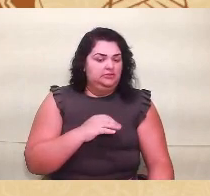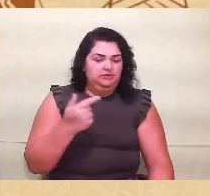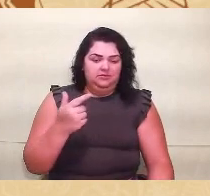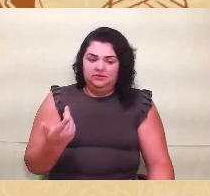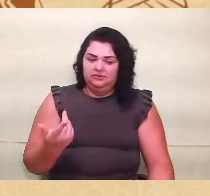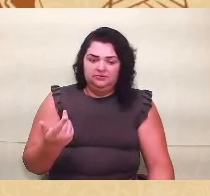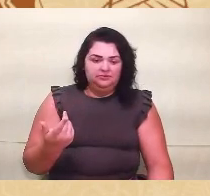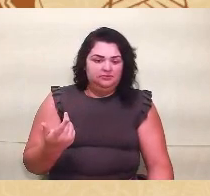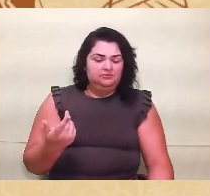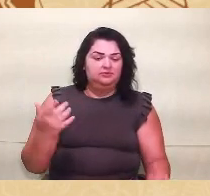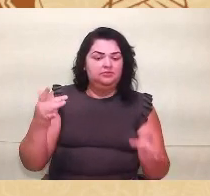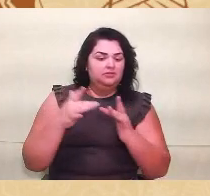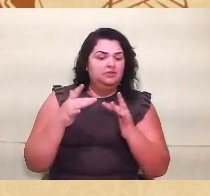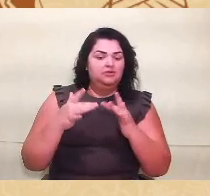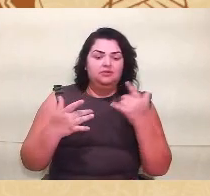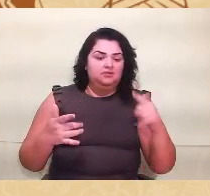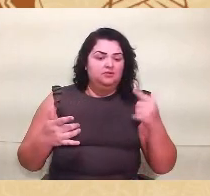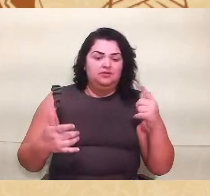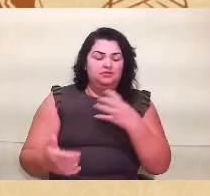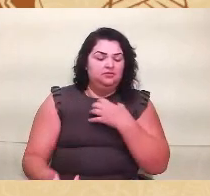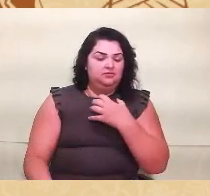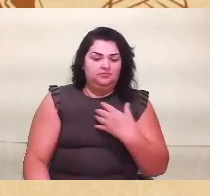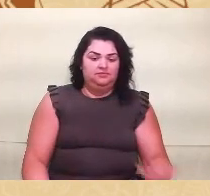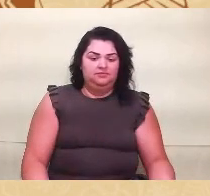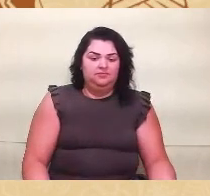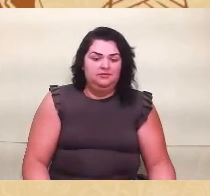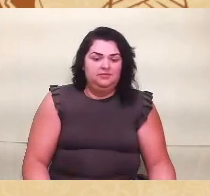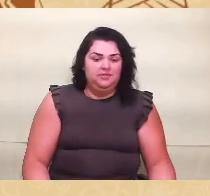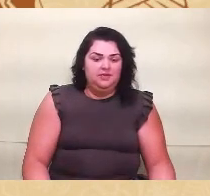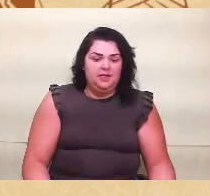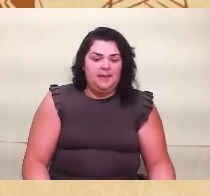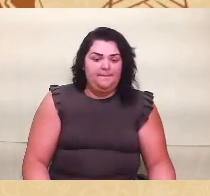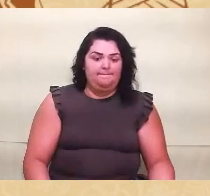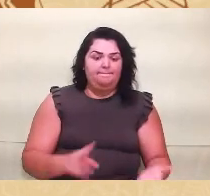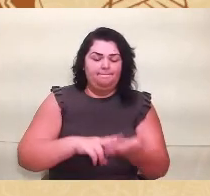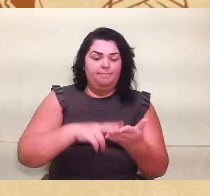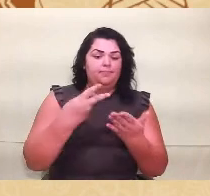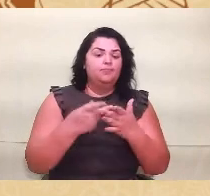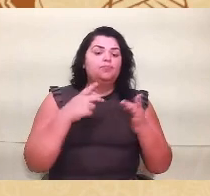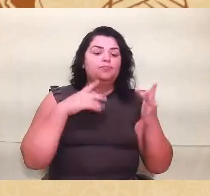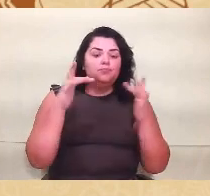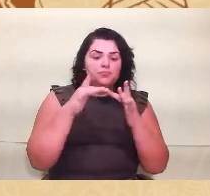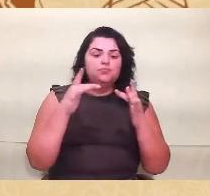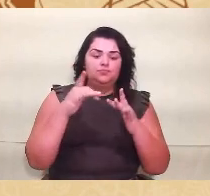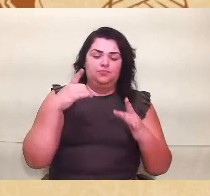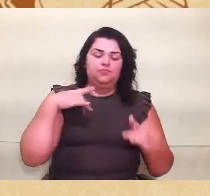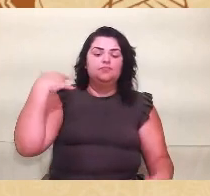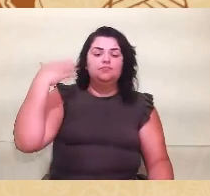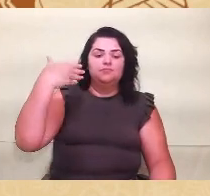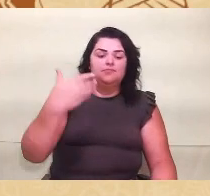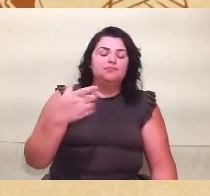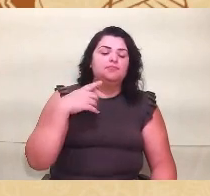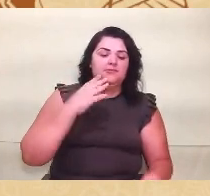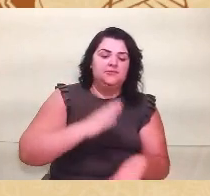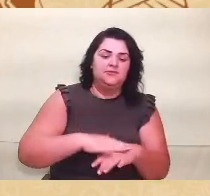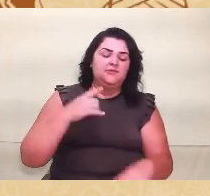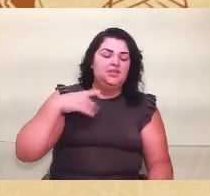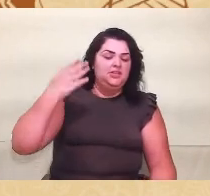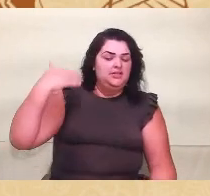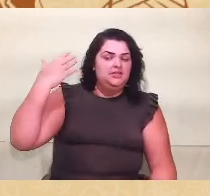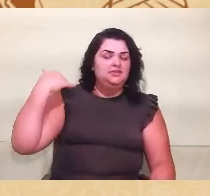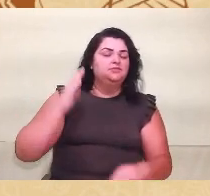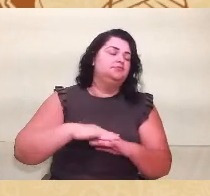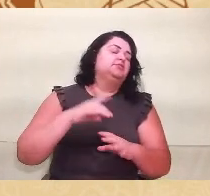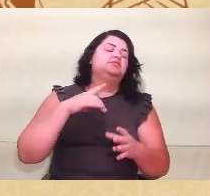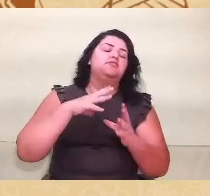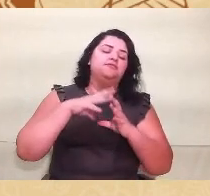né? No nosso caso, ela é o contrário de ser aliada. Então, a tendência é, são os mais antigos, os mais velhos, conversar